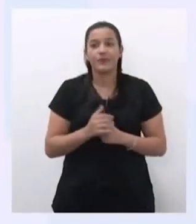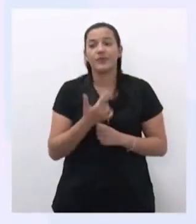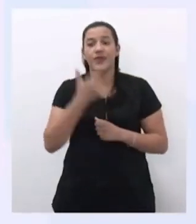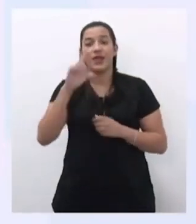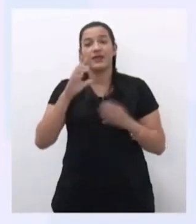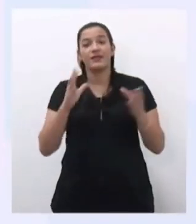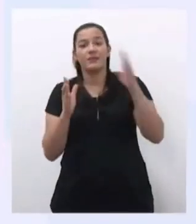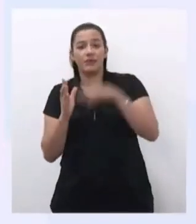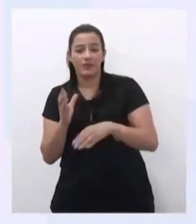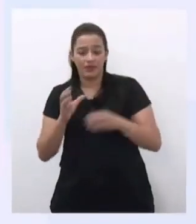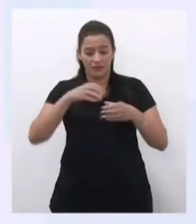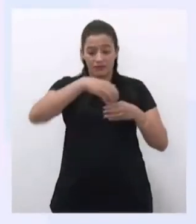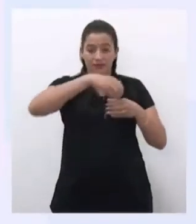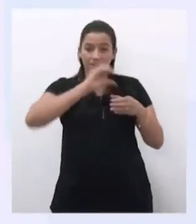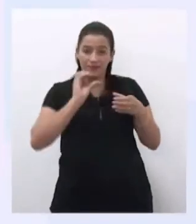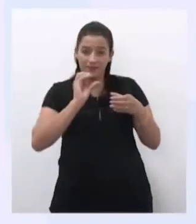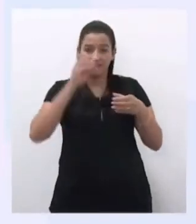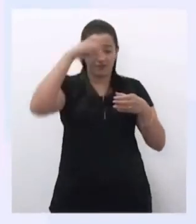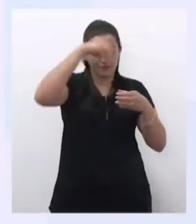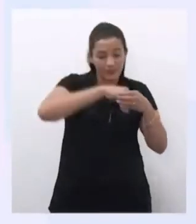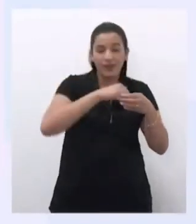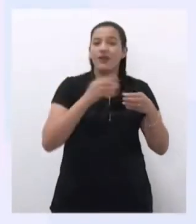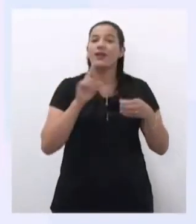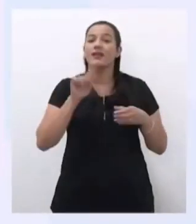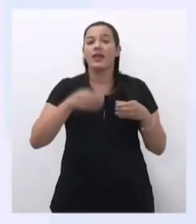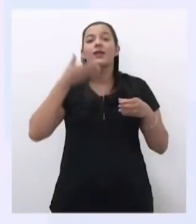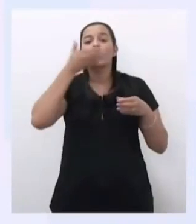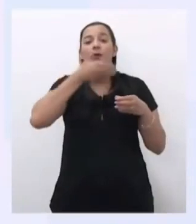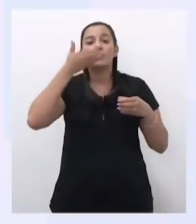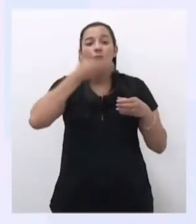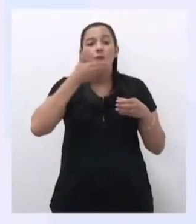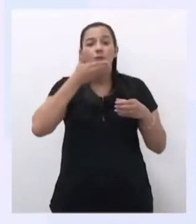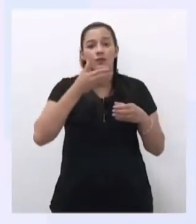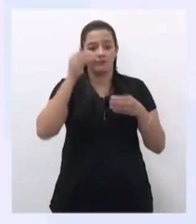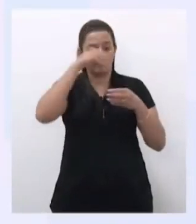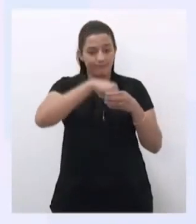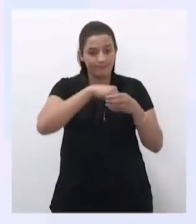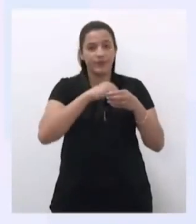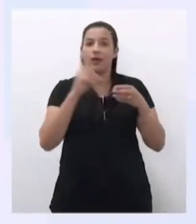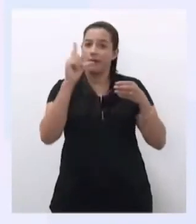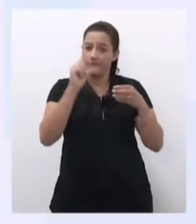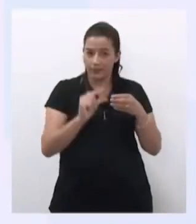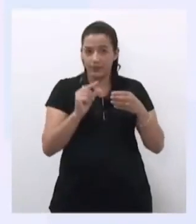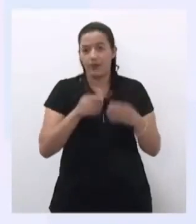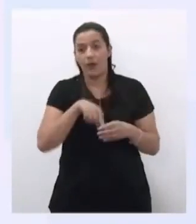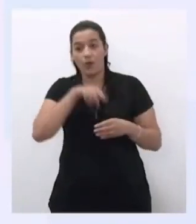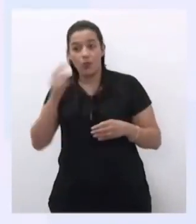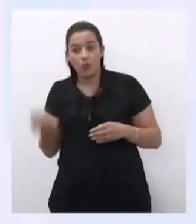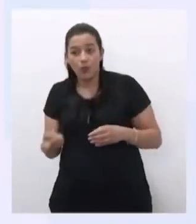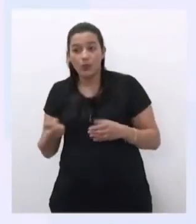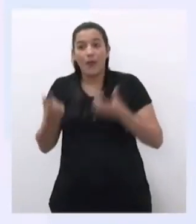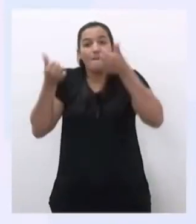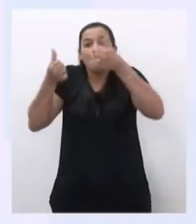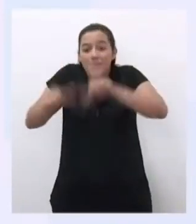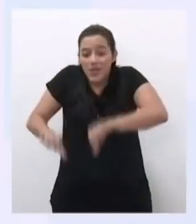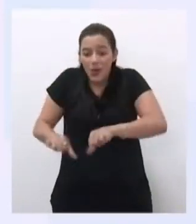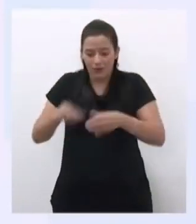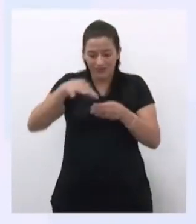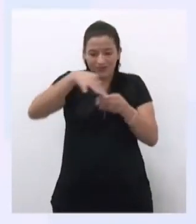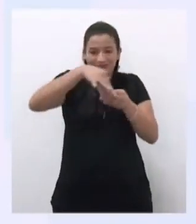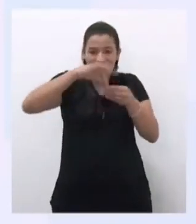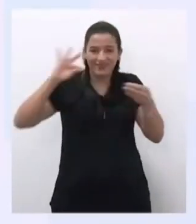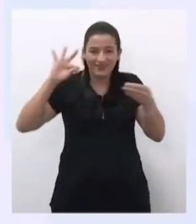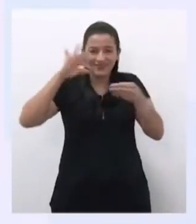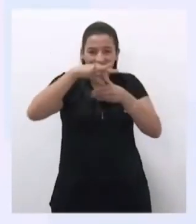abacaxi em lata, que teve adição de açúcar. Depois nós temos o ultraprocessado, que é um ótimo, péssimo exemplo, eu costumo brincar. Por quê? Quando a